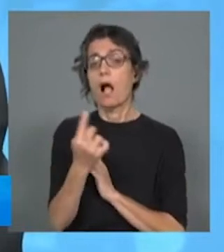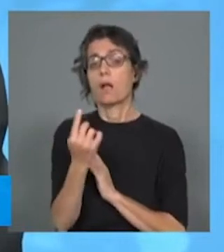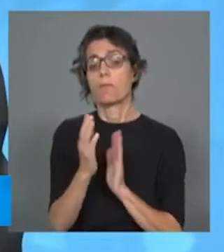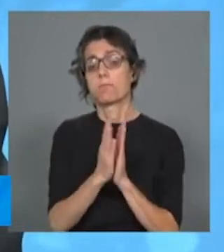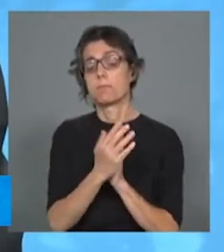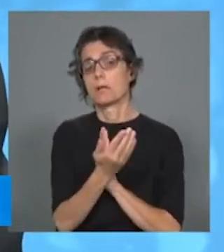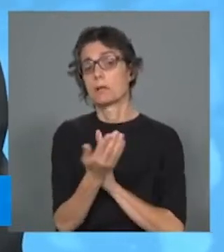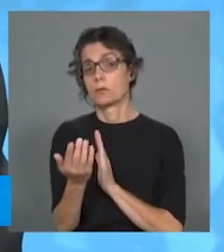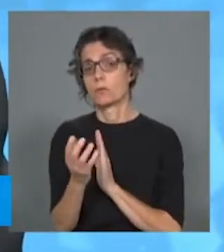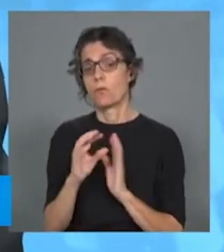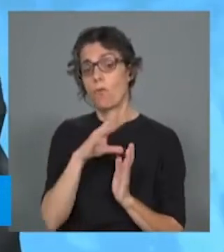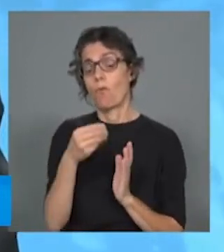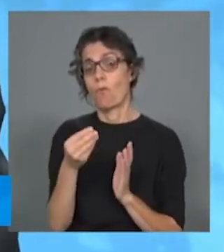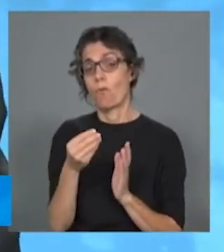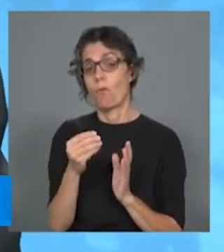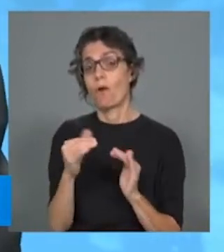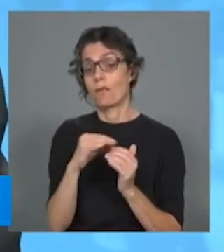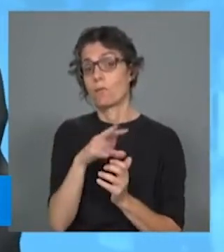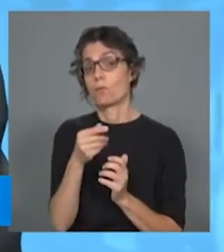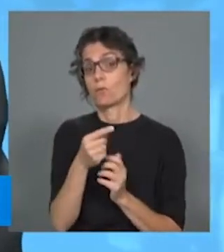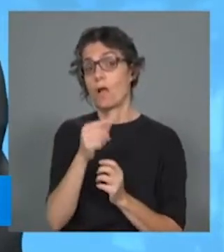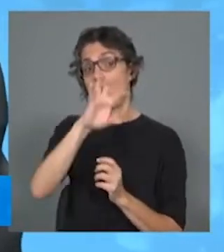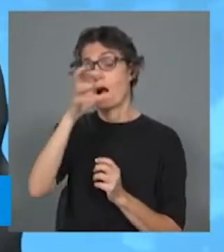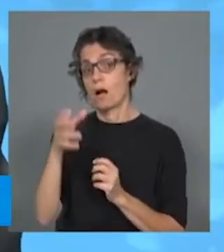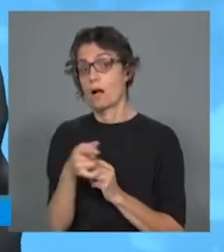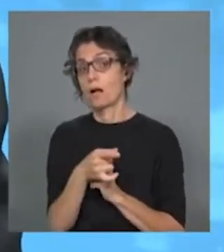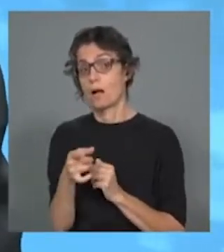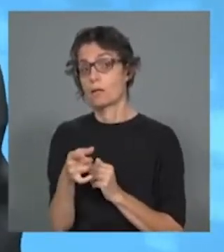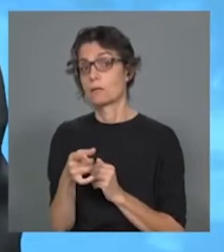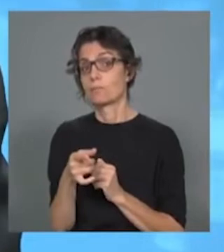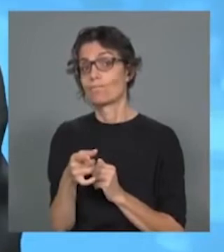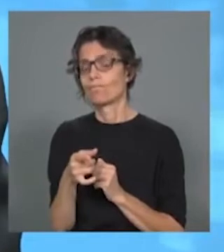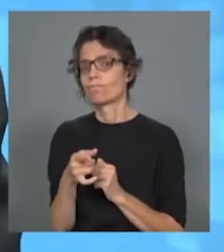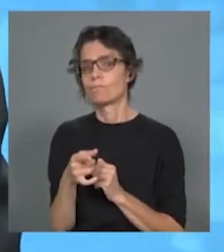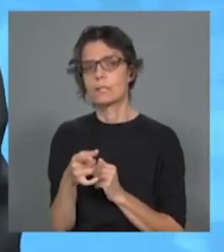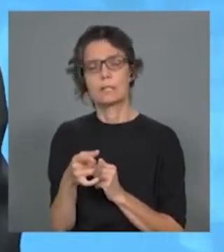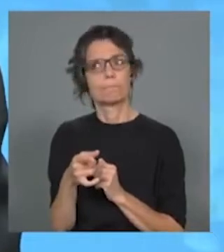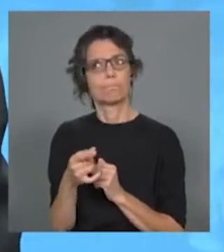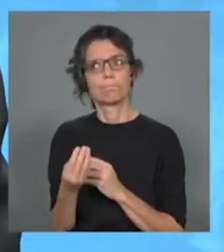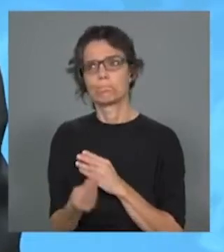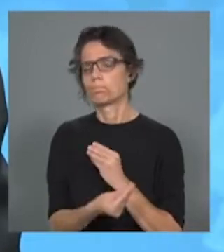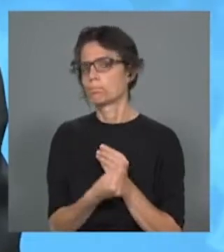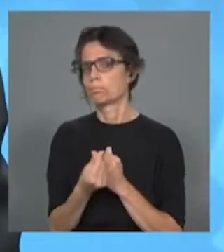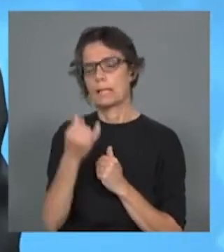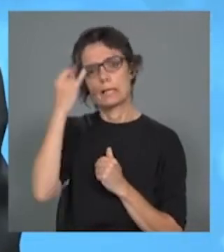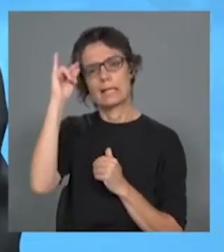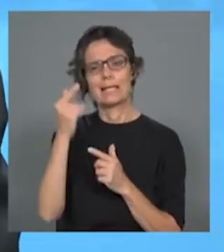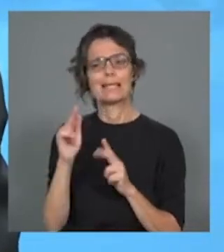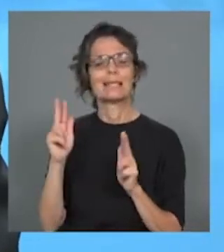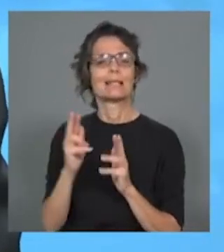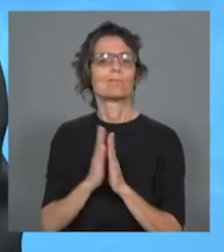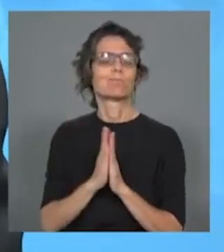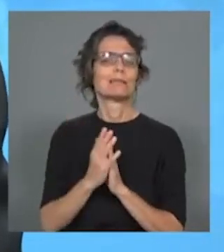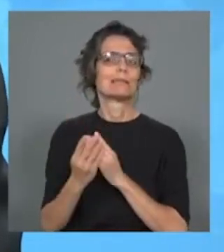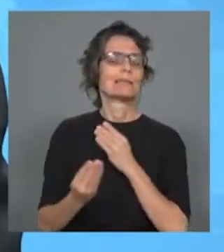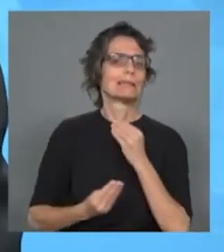delas, em vários países, não concebem ainda a ideia de liberdade